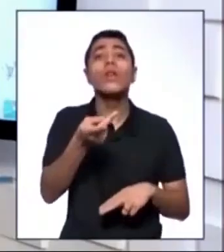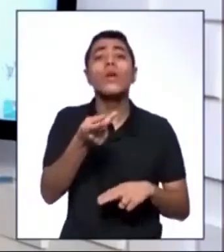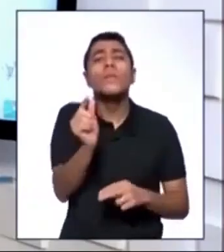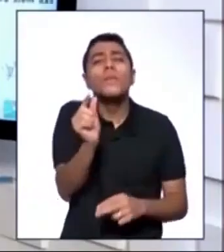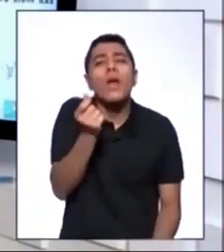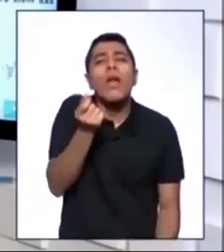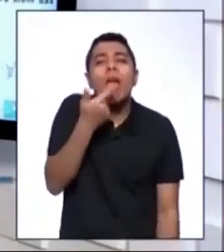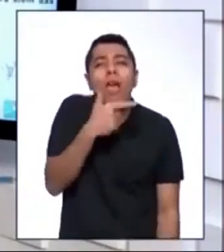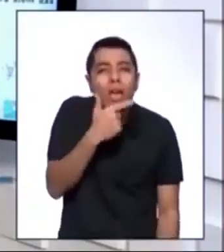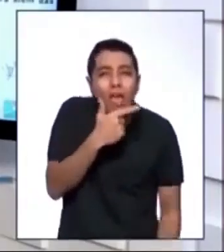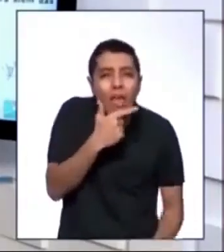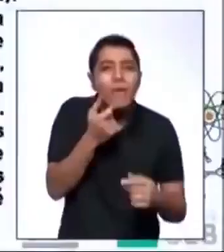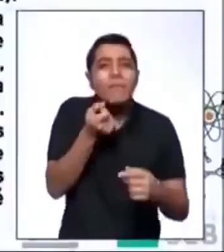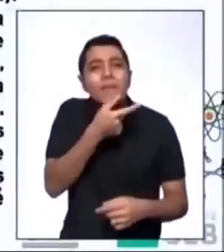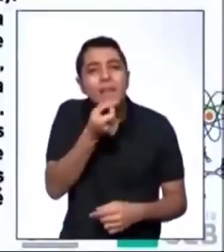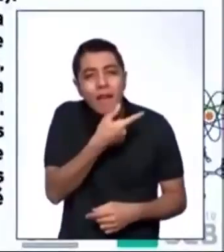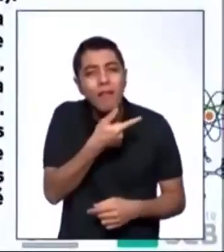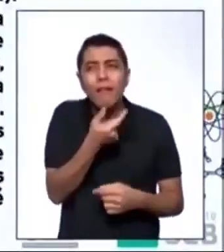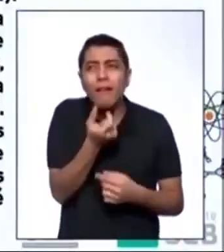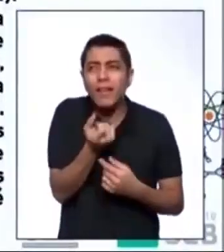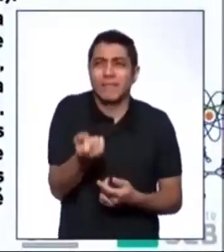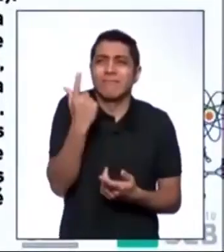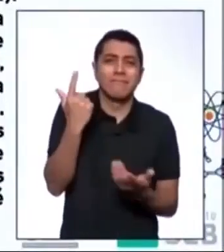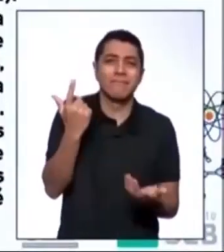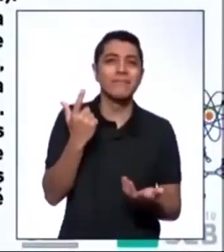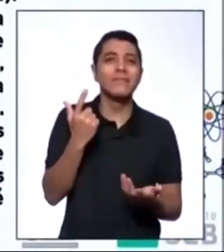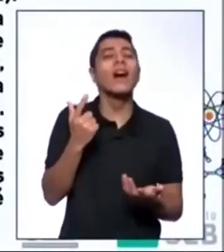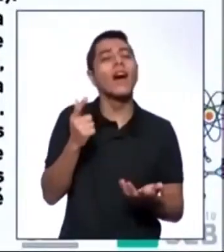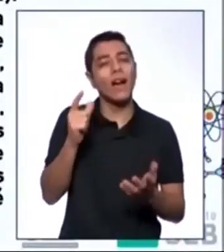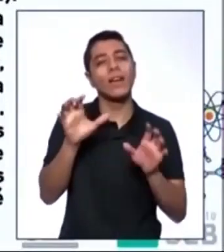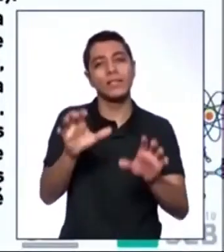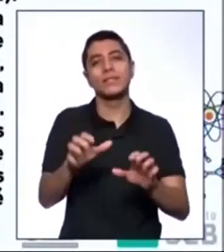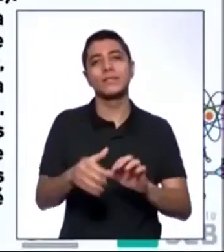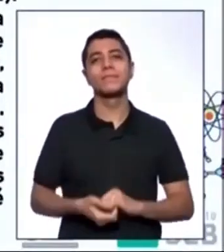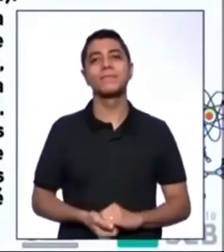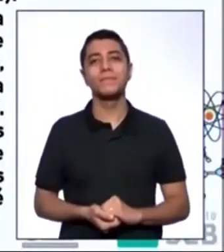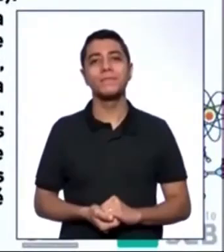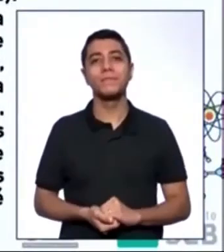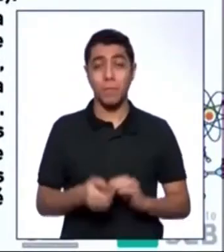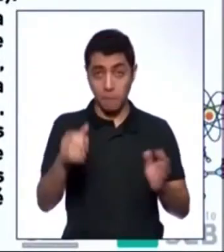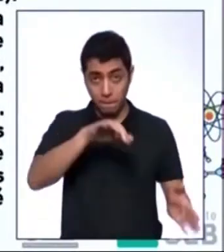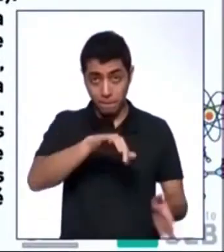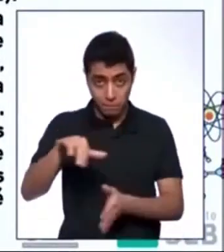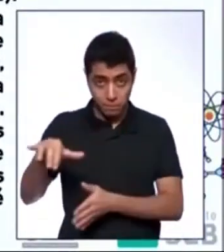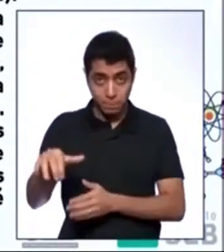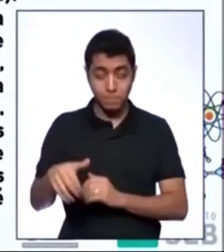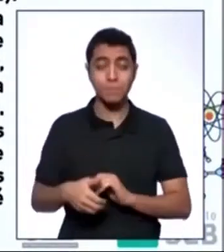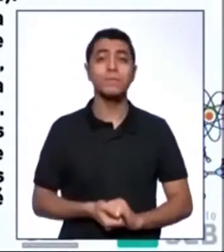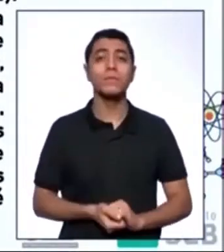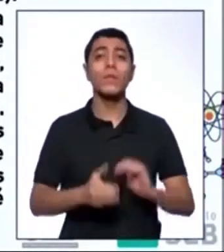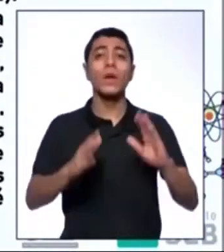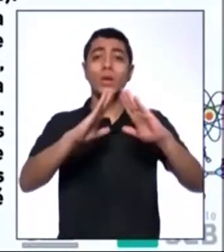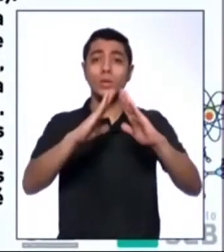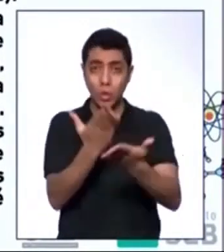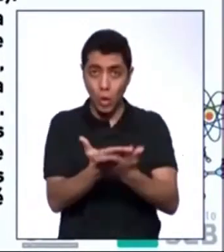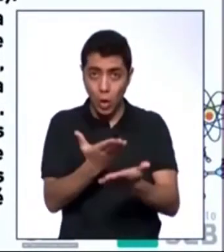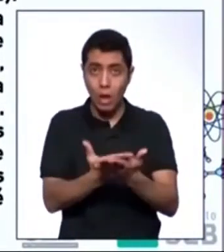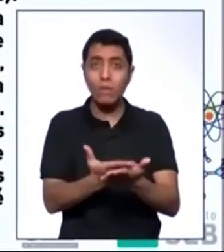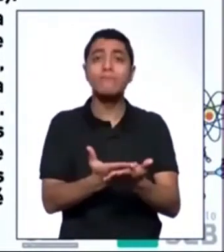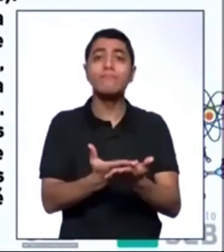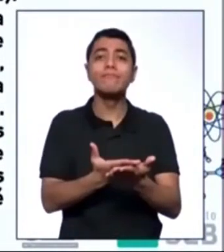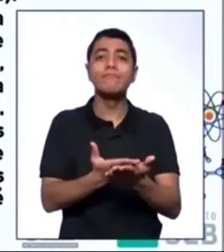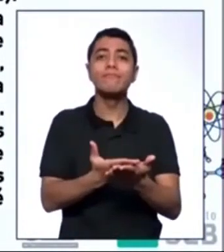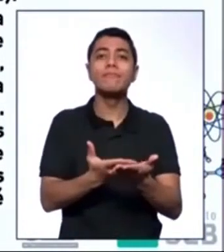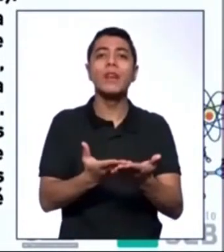Então, vamos lá. O internetês na escola. O internetês, expressão grafolinguística criada